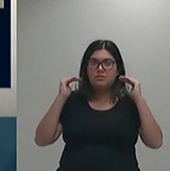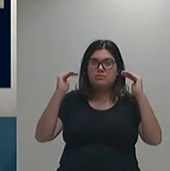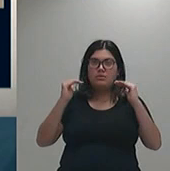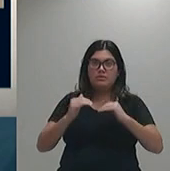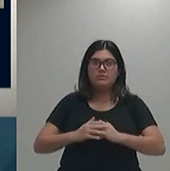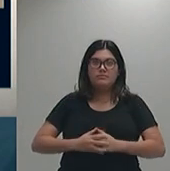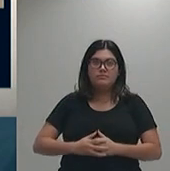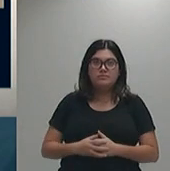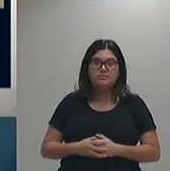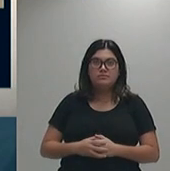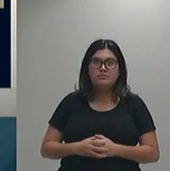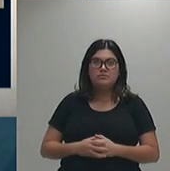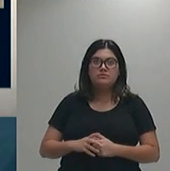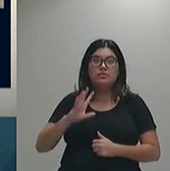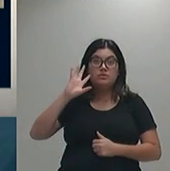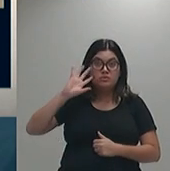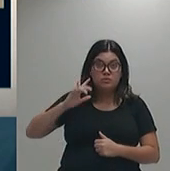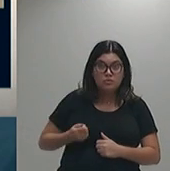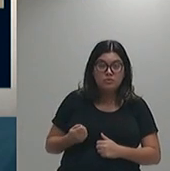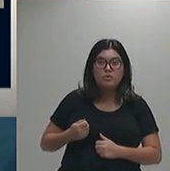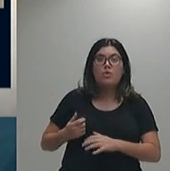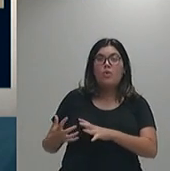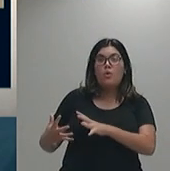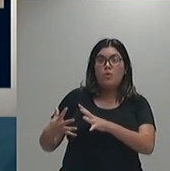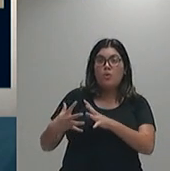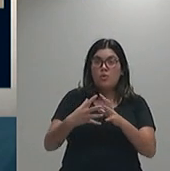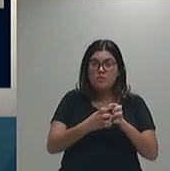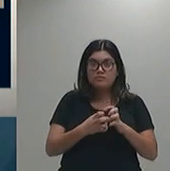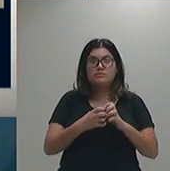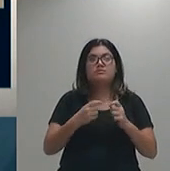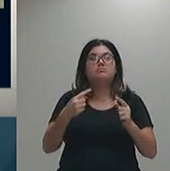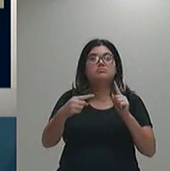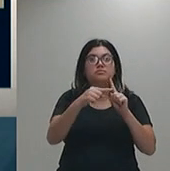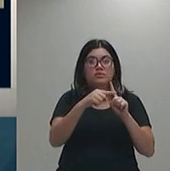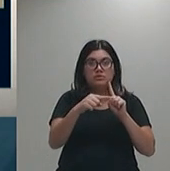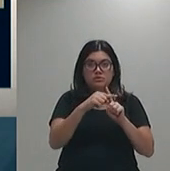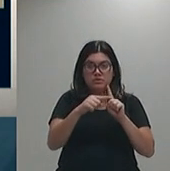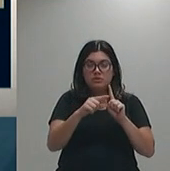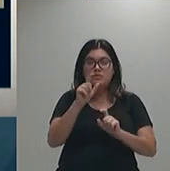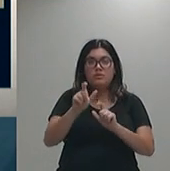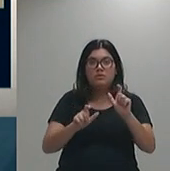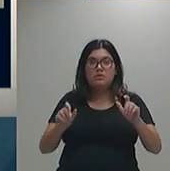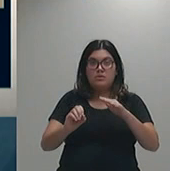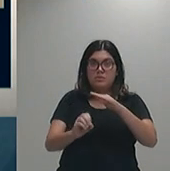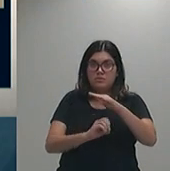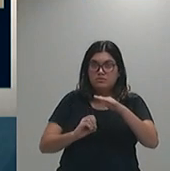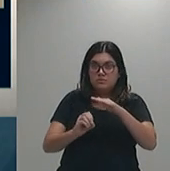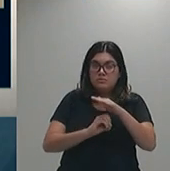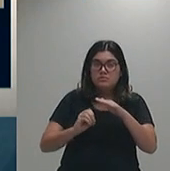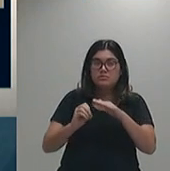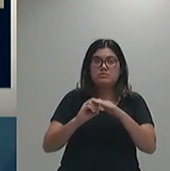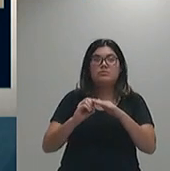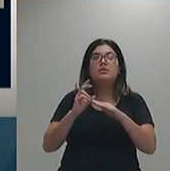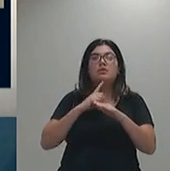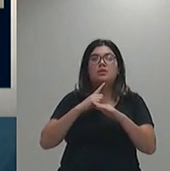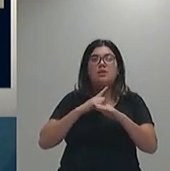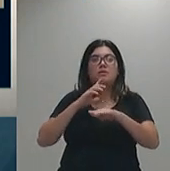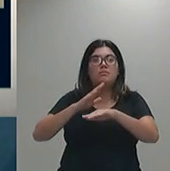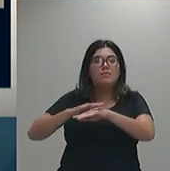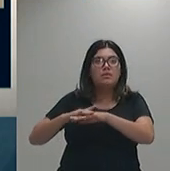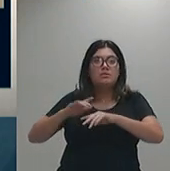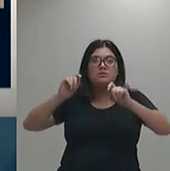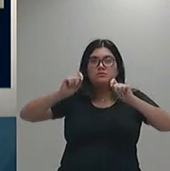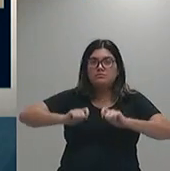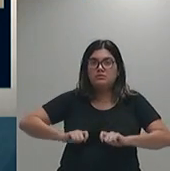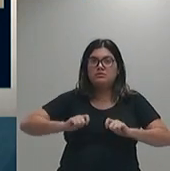é solucionado o conflito positivo entre seus órgãos levaria a competência do Superior Tribunal